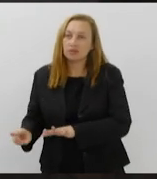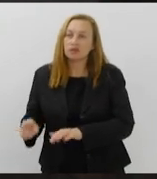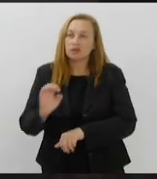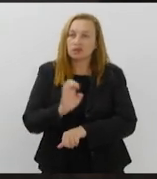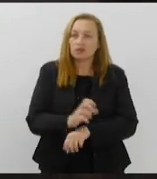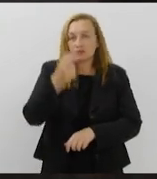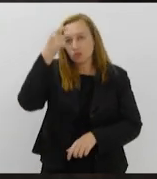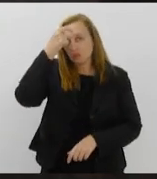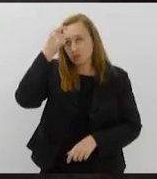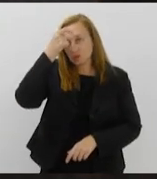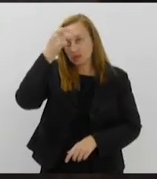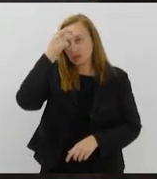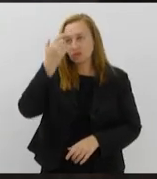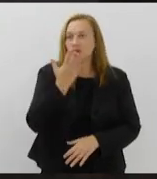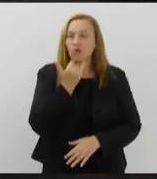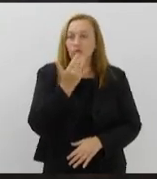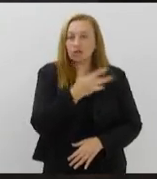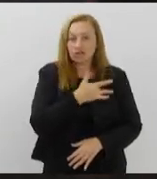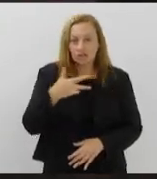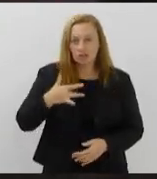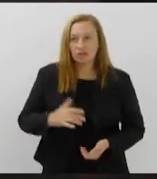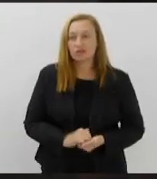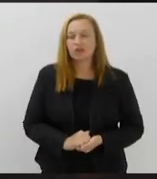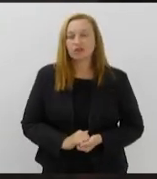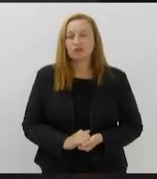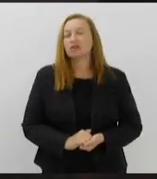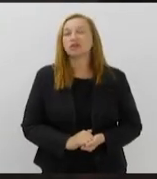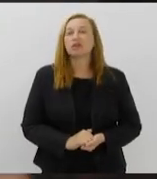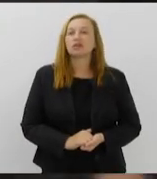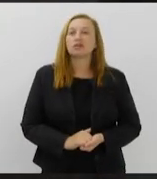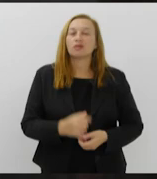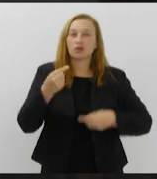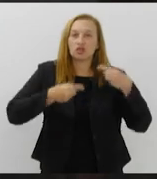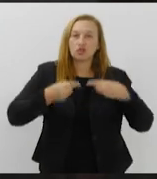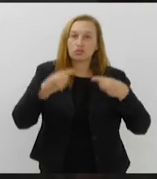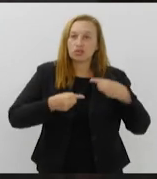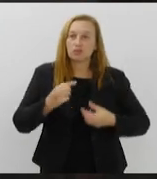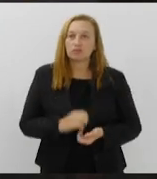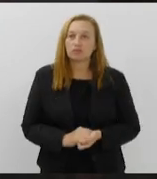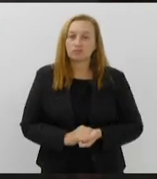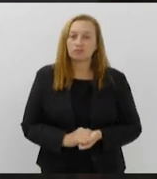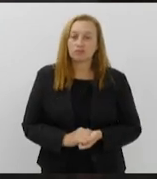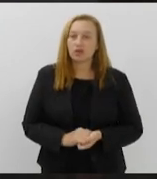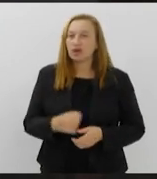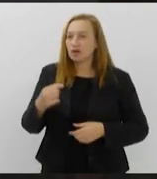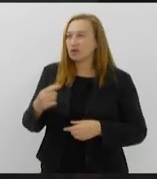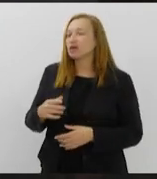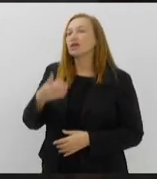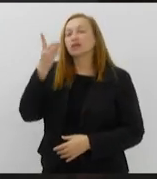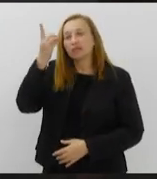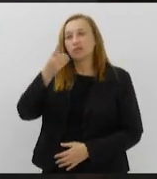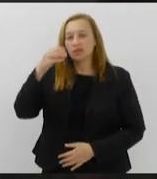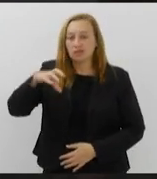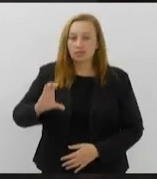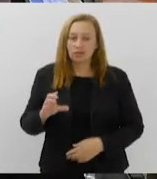da Conscientização da Alimentação Saudável. Em discussão. Para discutir, presidente. Deputado Carlos